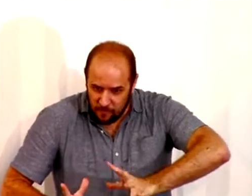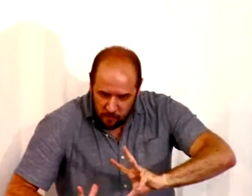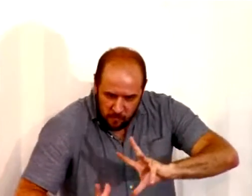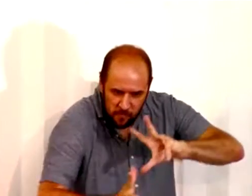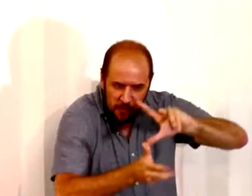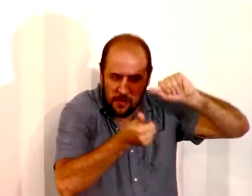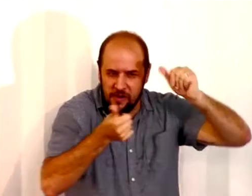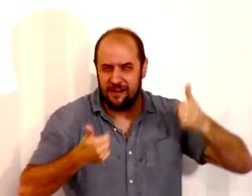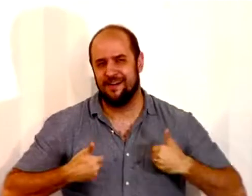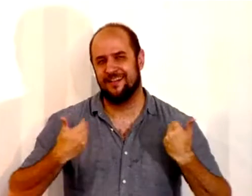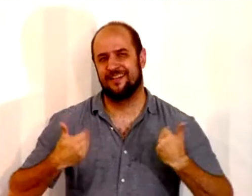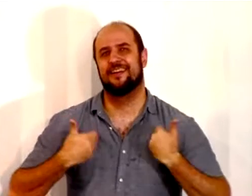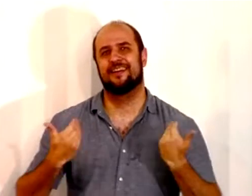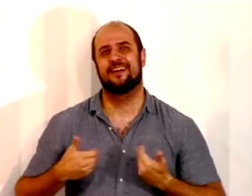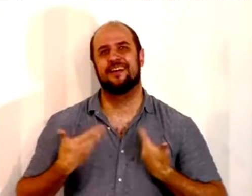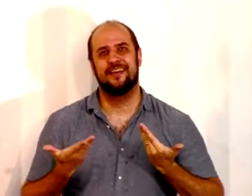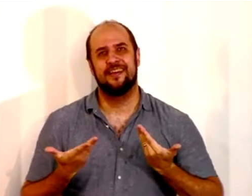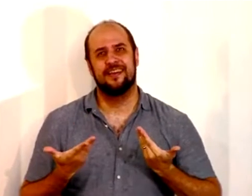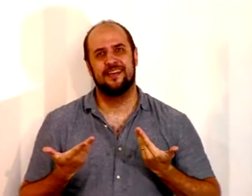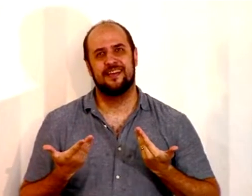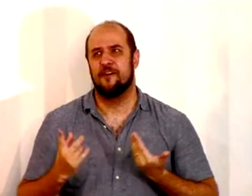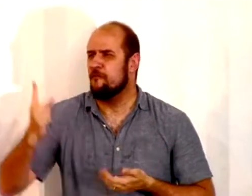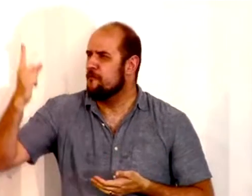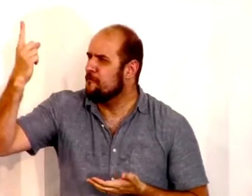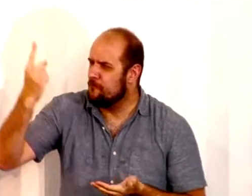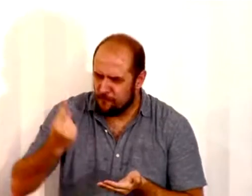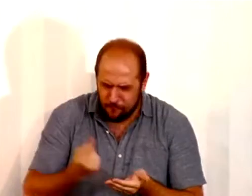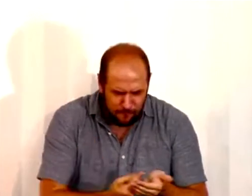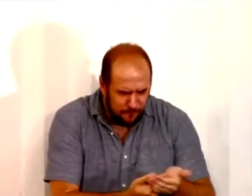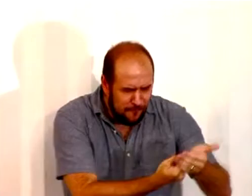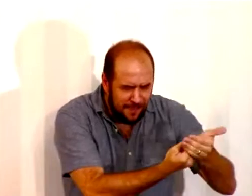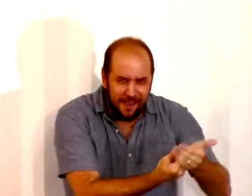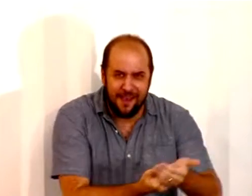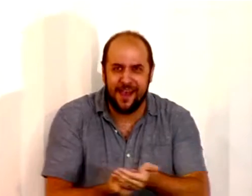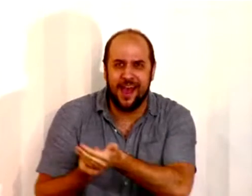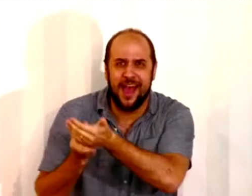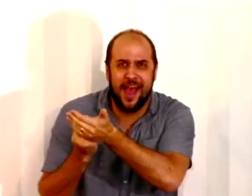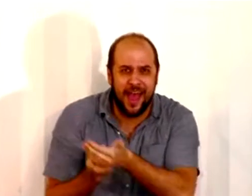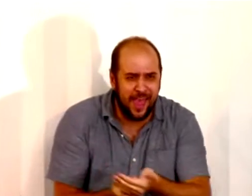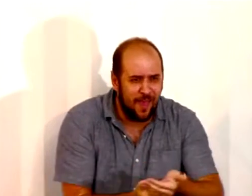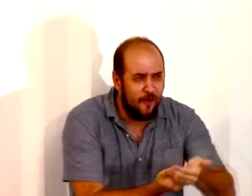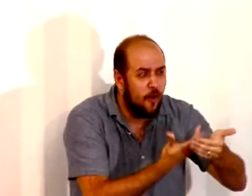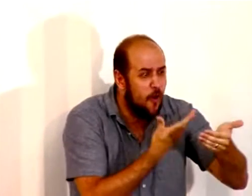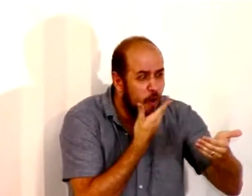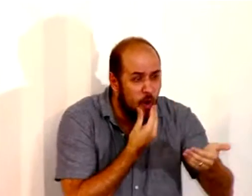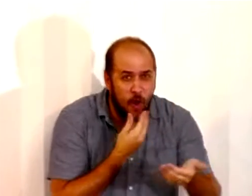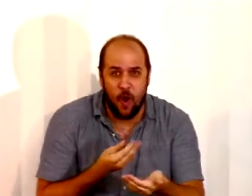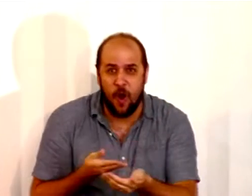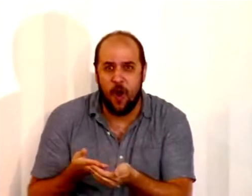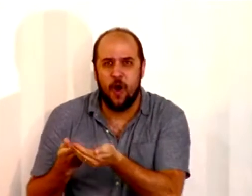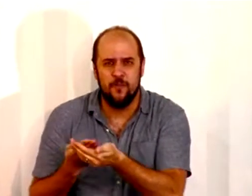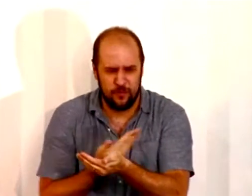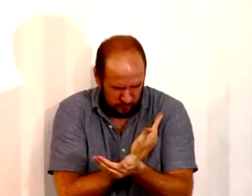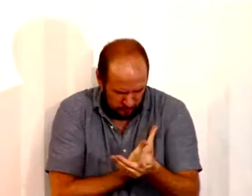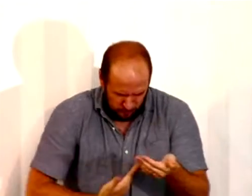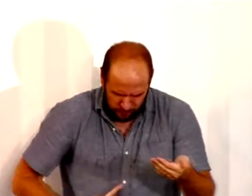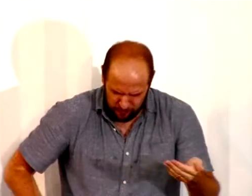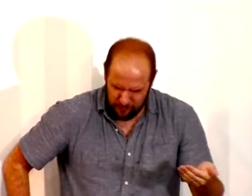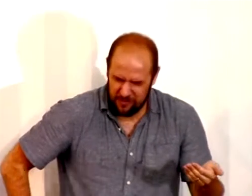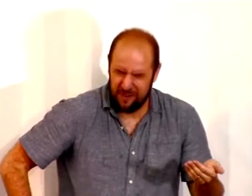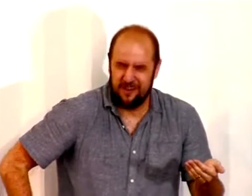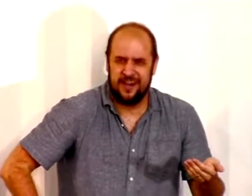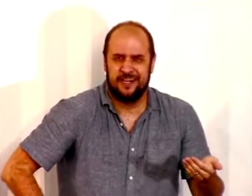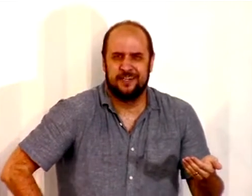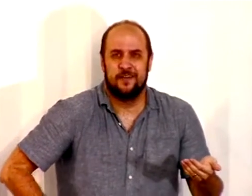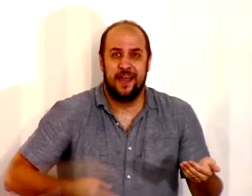é o libertador do mundo que quebra o jugo. E esse menino que nos nasceu e que o governo está sobre os seus ombros,